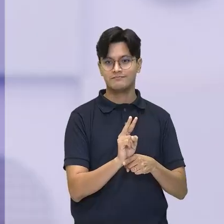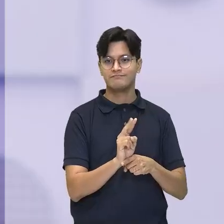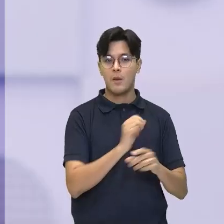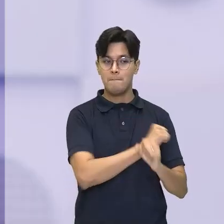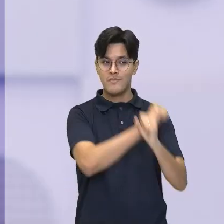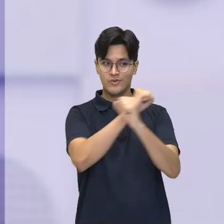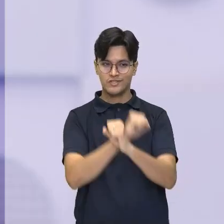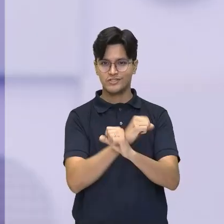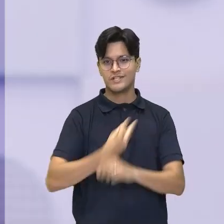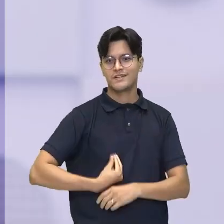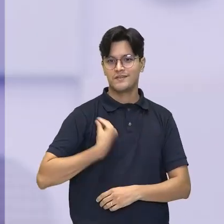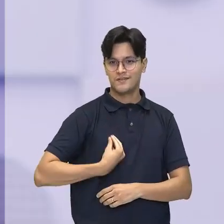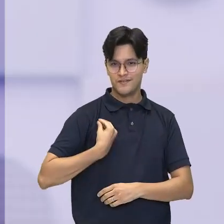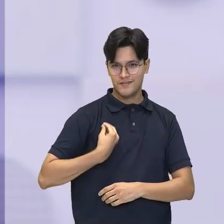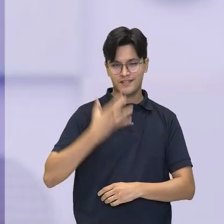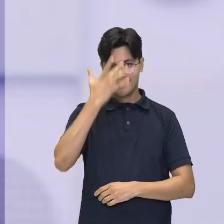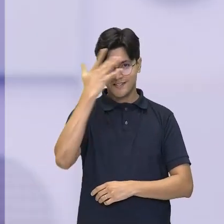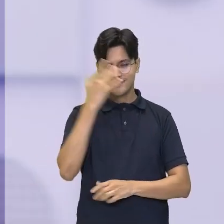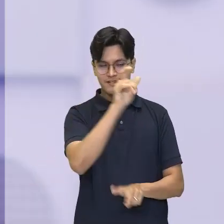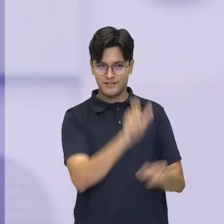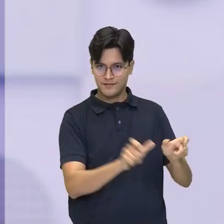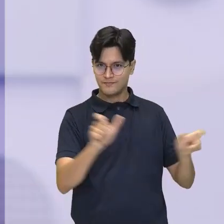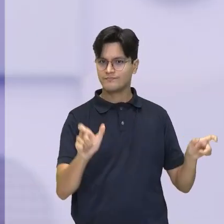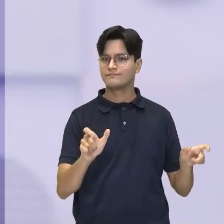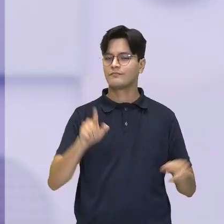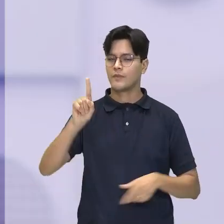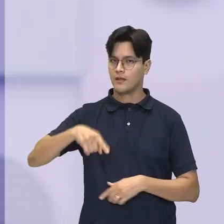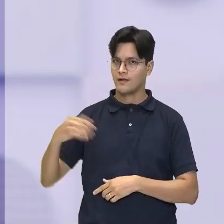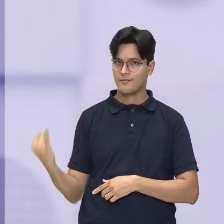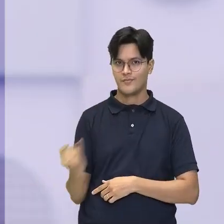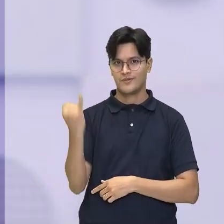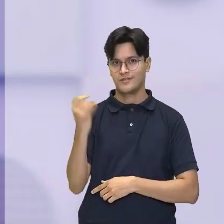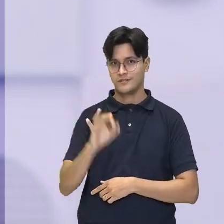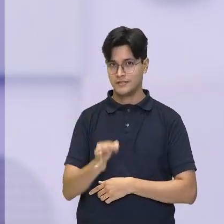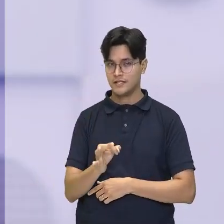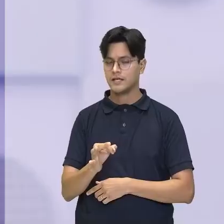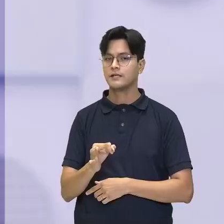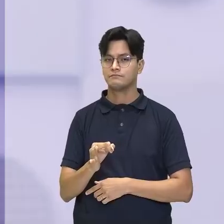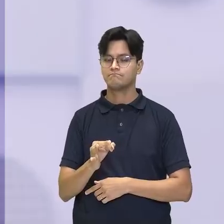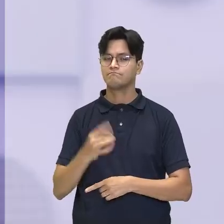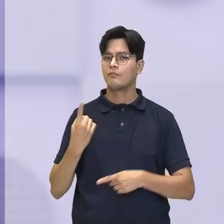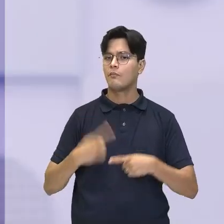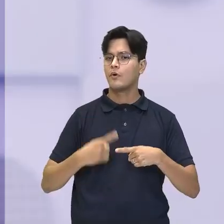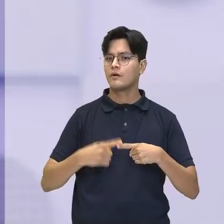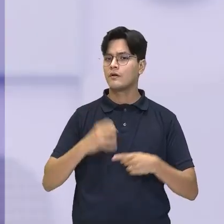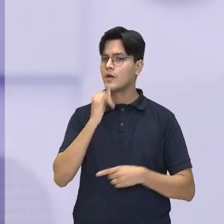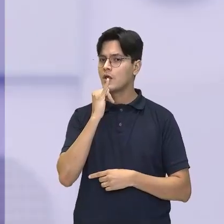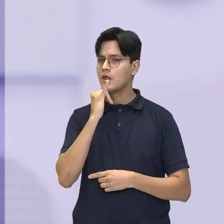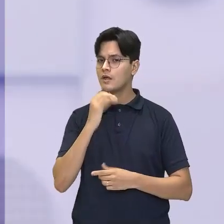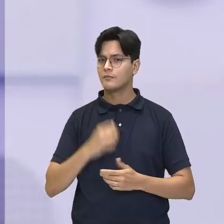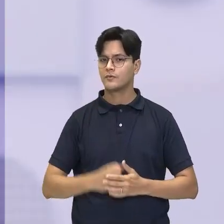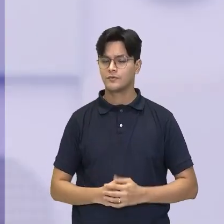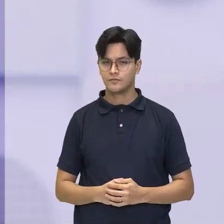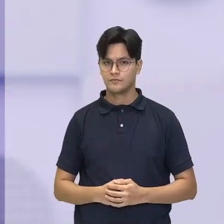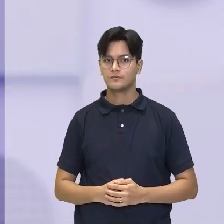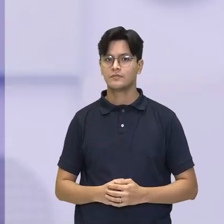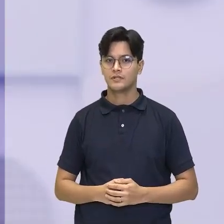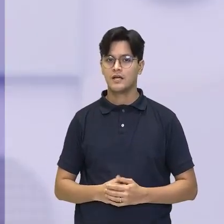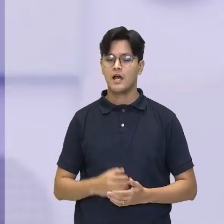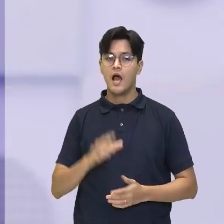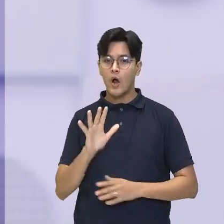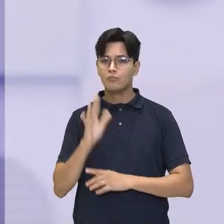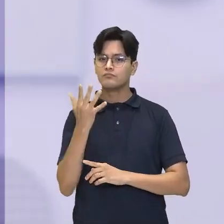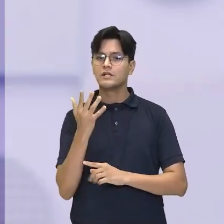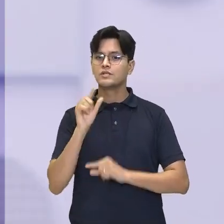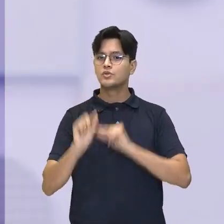vida das pessoas. Isso é muito importante, né? Até porque um dia o líder religioso será cobrado